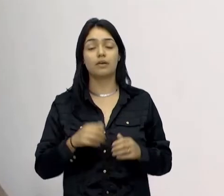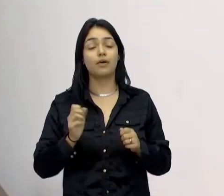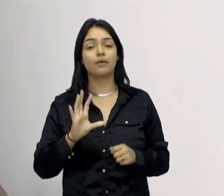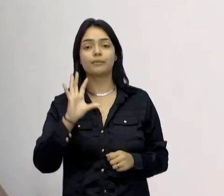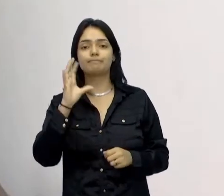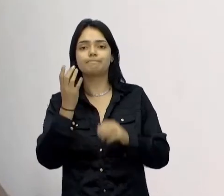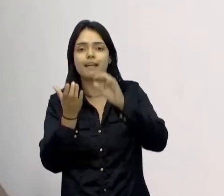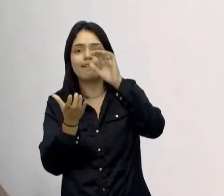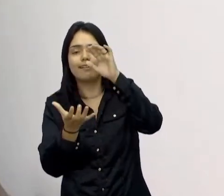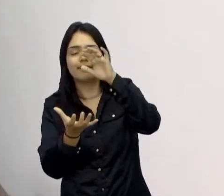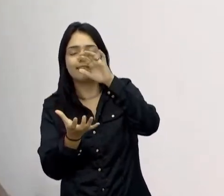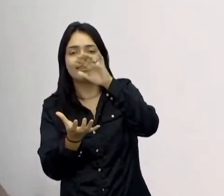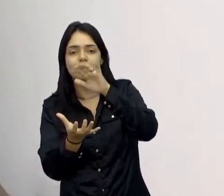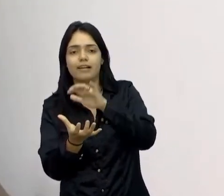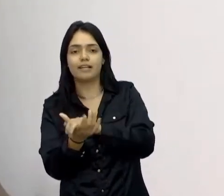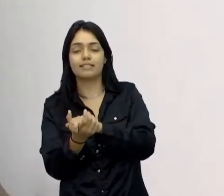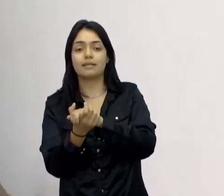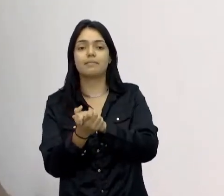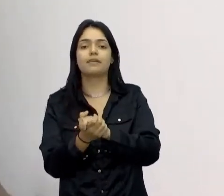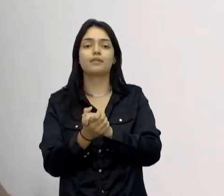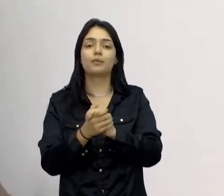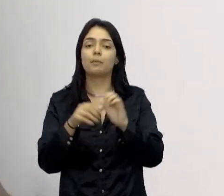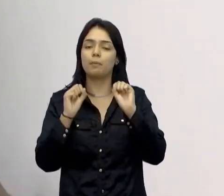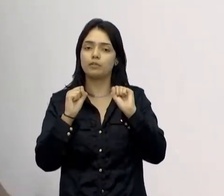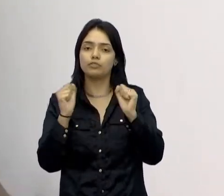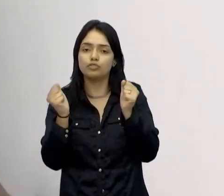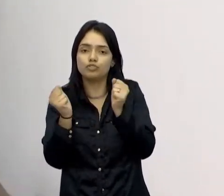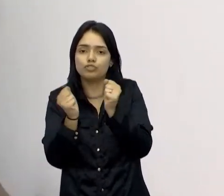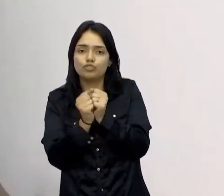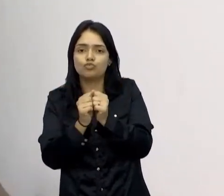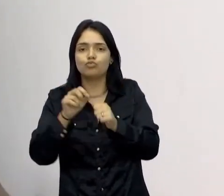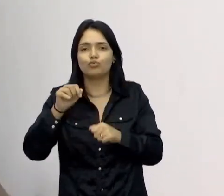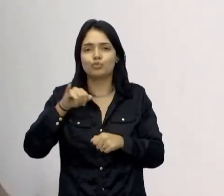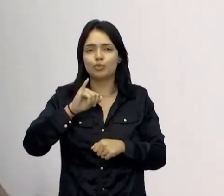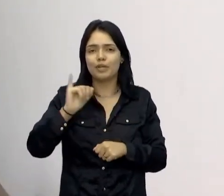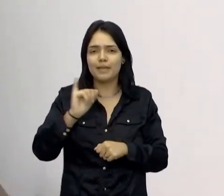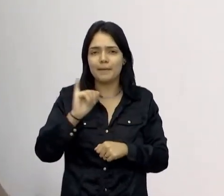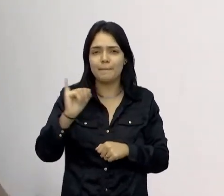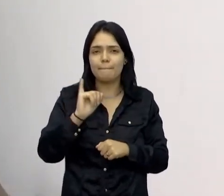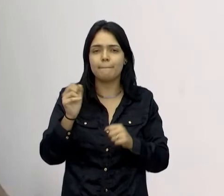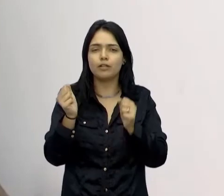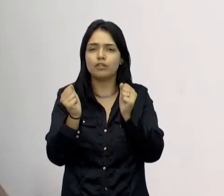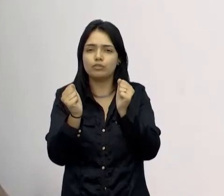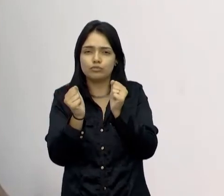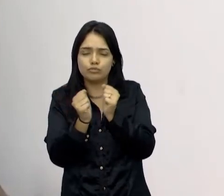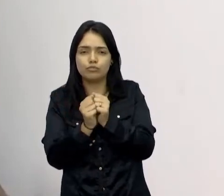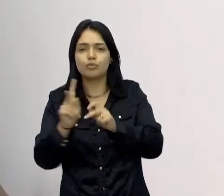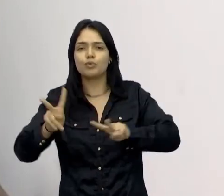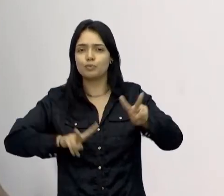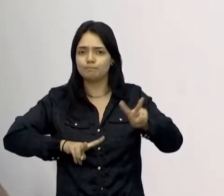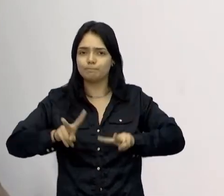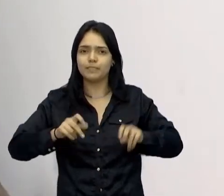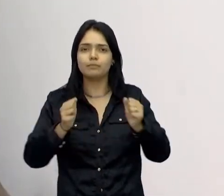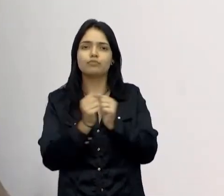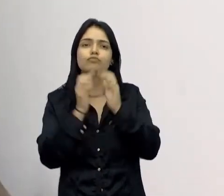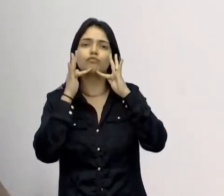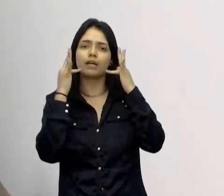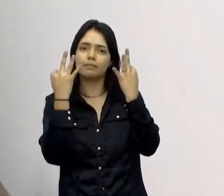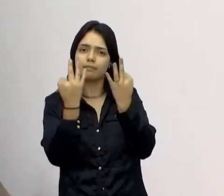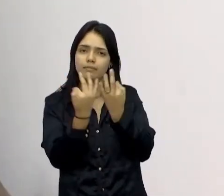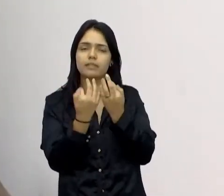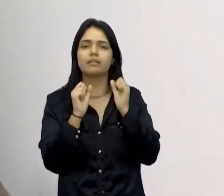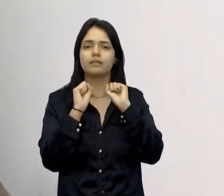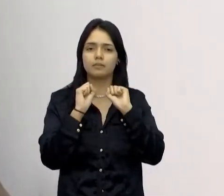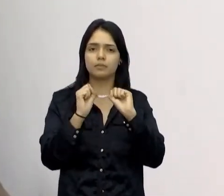casamentos acontecem de uma forma mista, consanguínea, eles se casam entre eles. E isso,